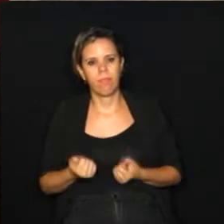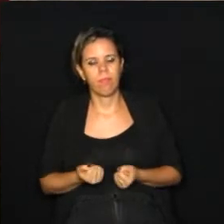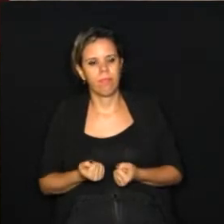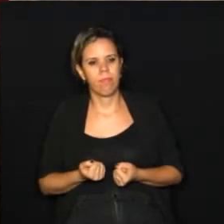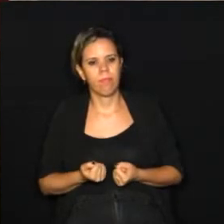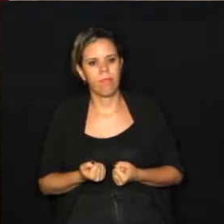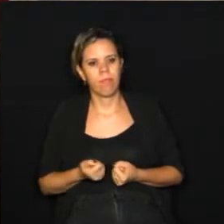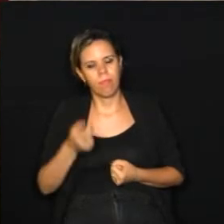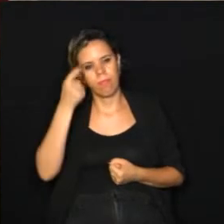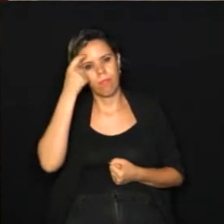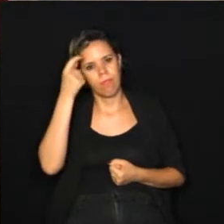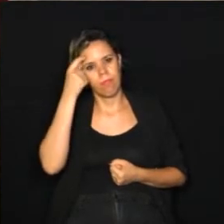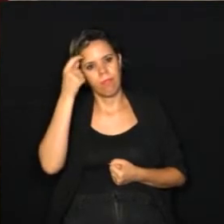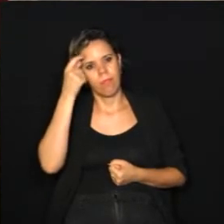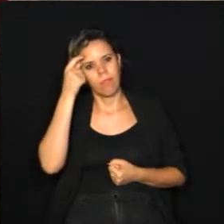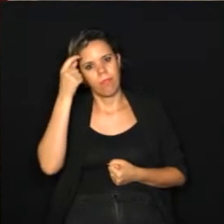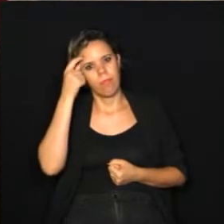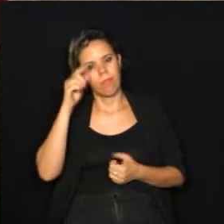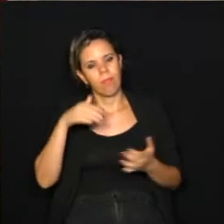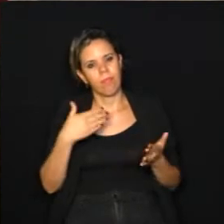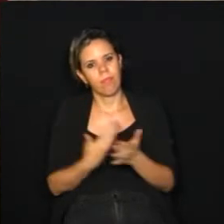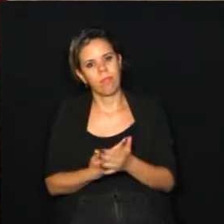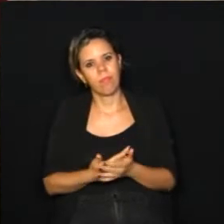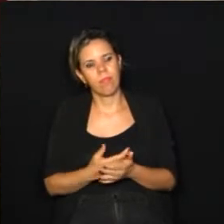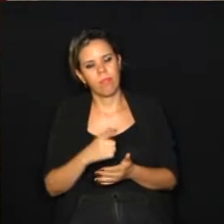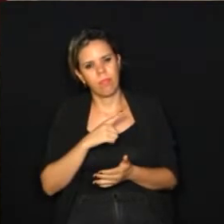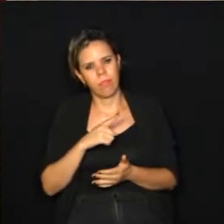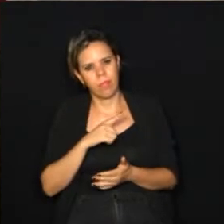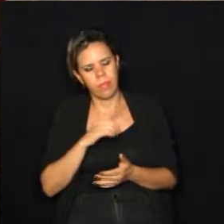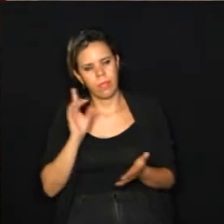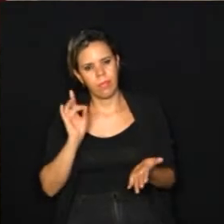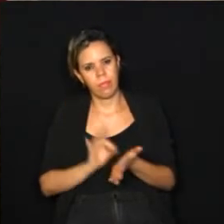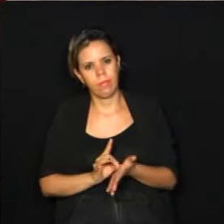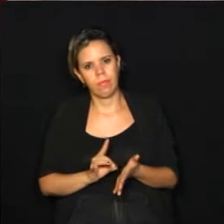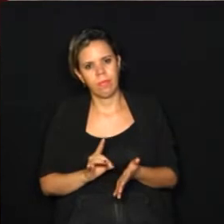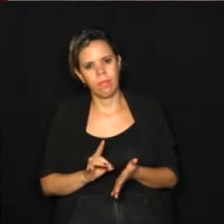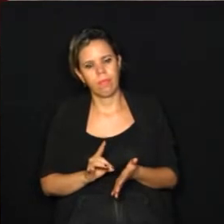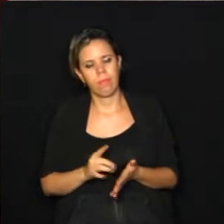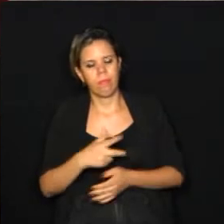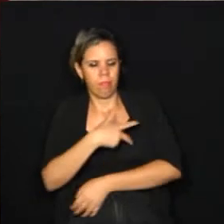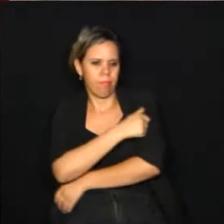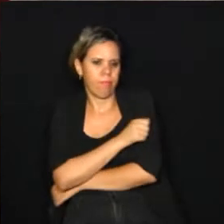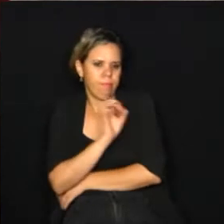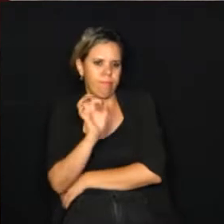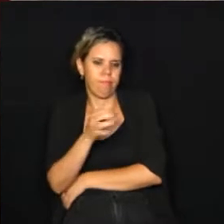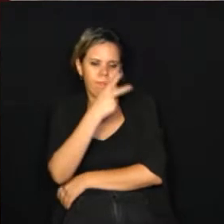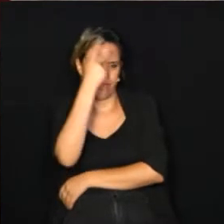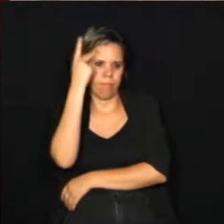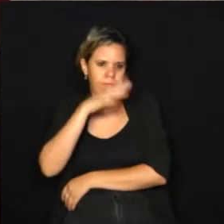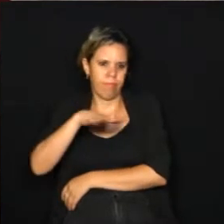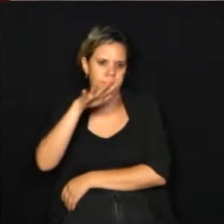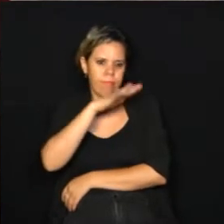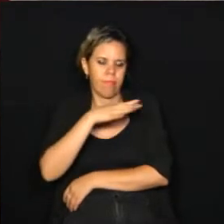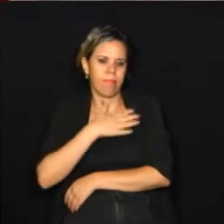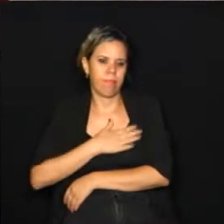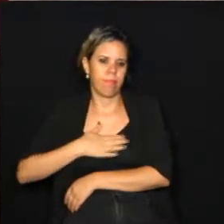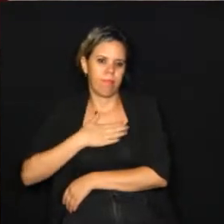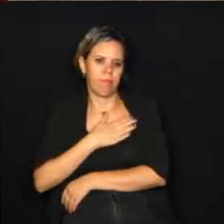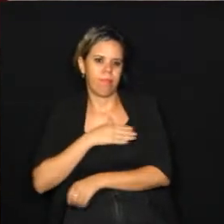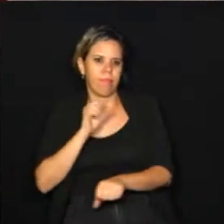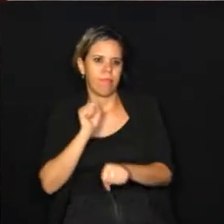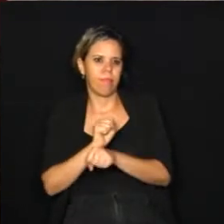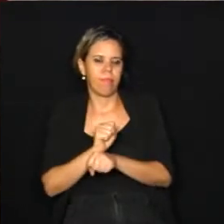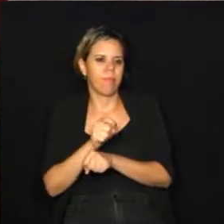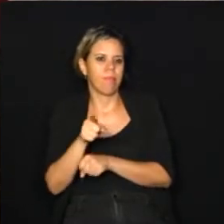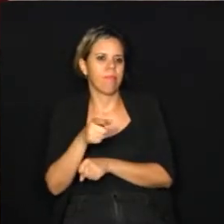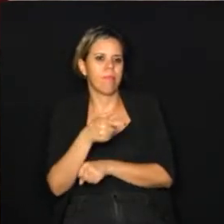na conscientização até que tenhamos, de fato, essa vacina e aí as pessoas podem curtir e aguardar. Né? Com quem